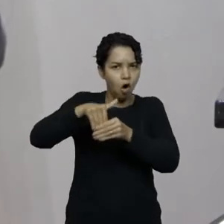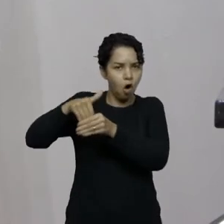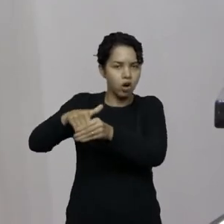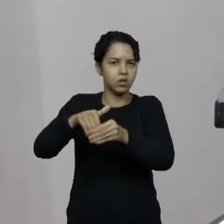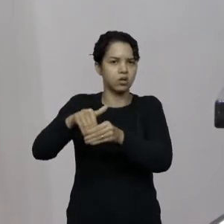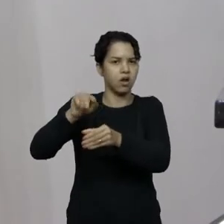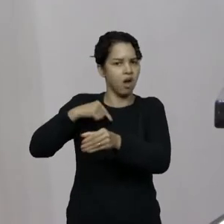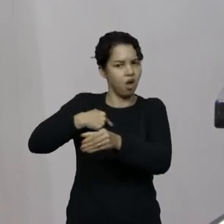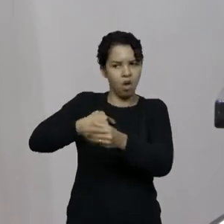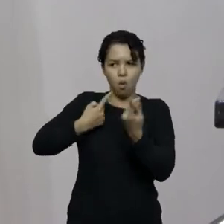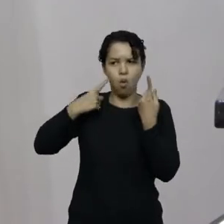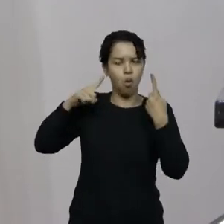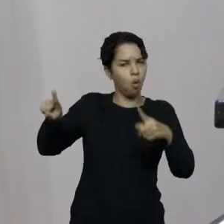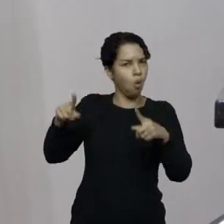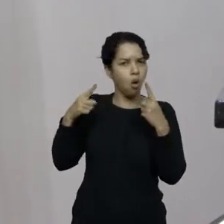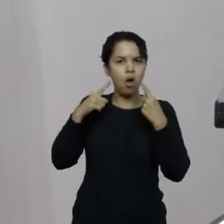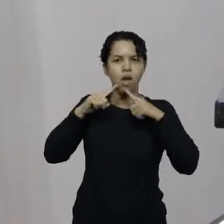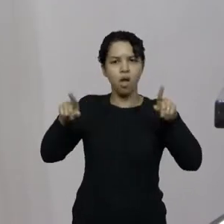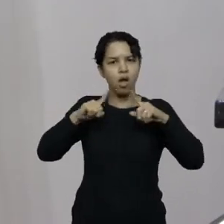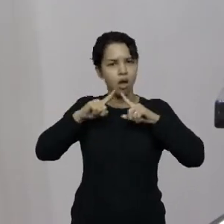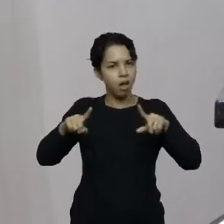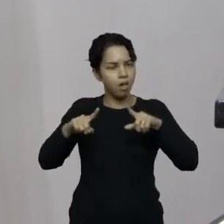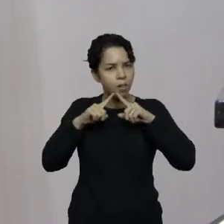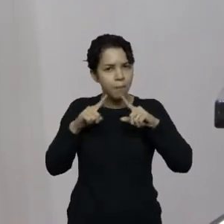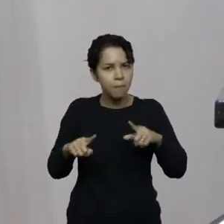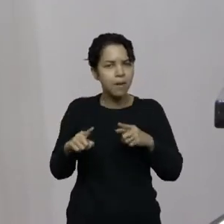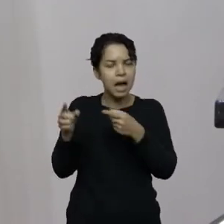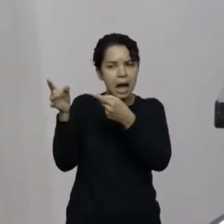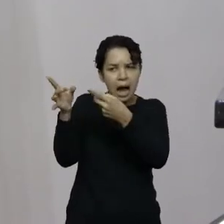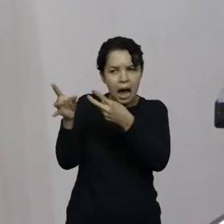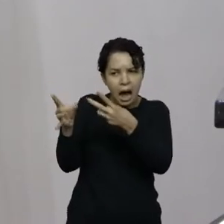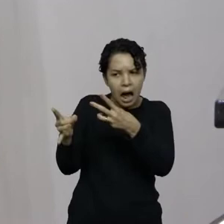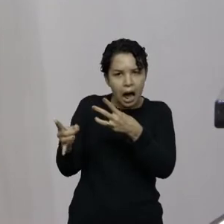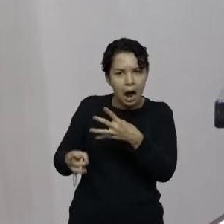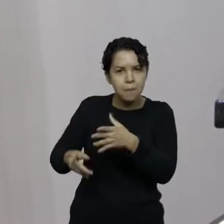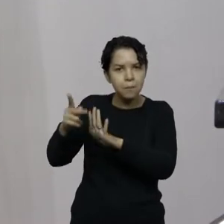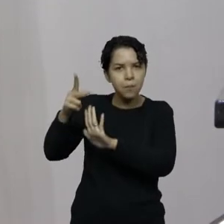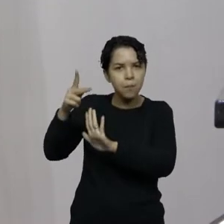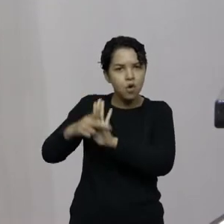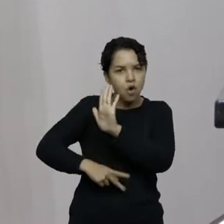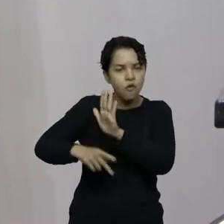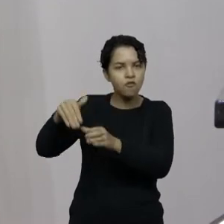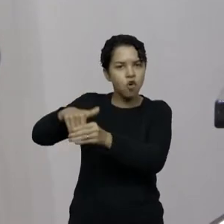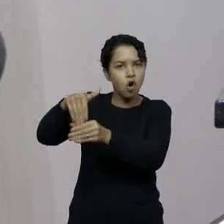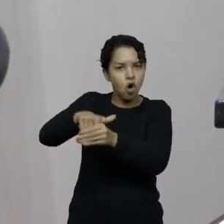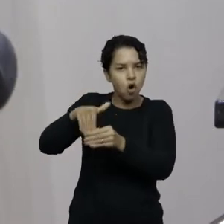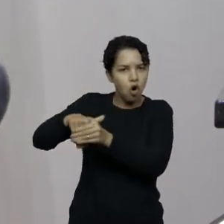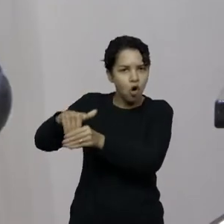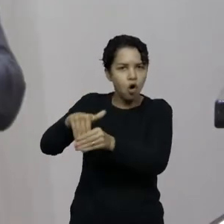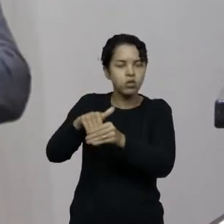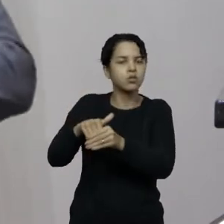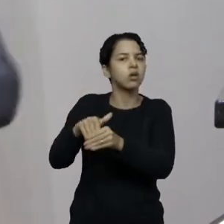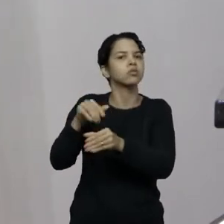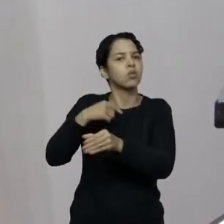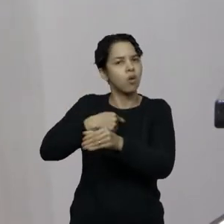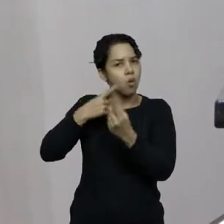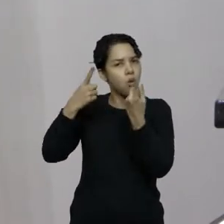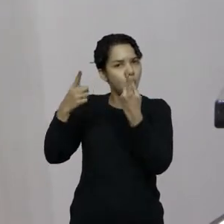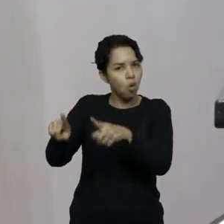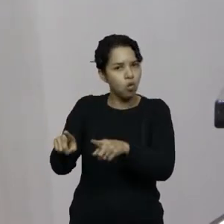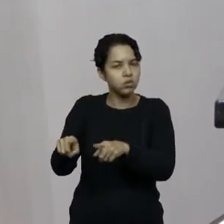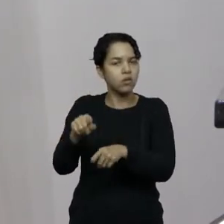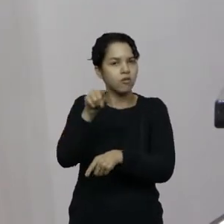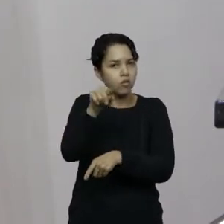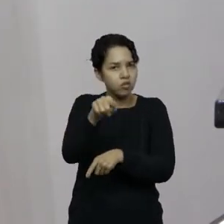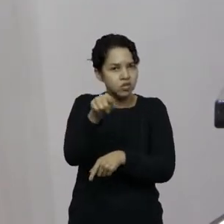se não fui aqui mais é com amor com testei cada projeto votado e naquela ocasião em que o senhor ajudou